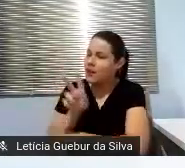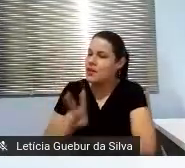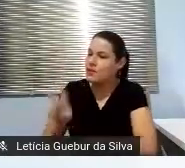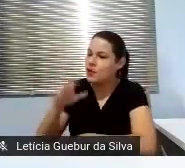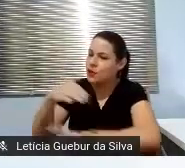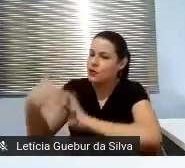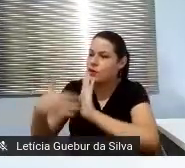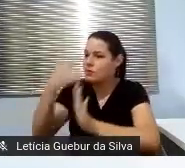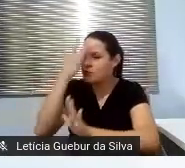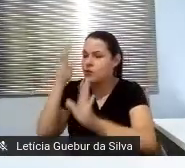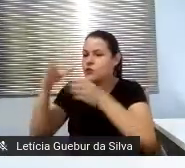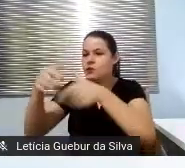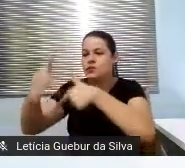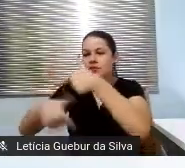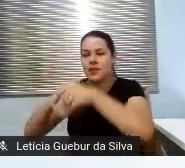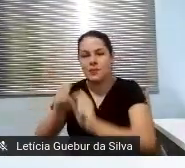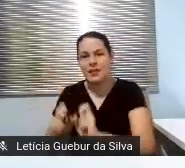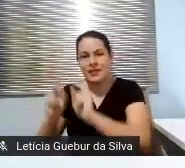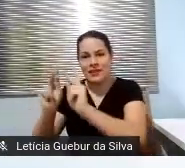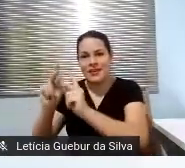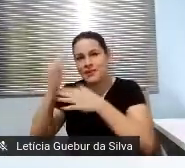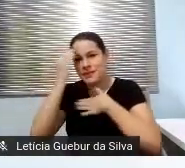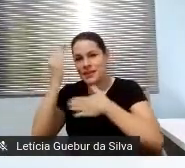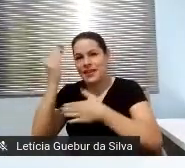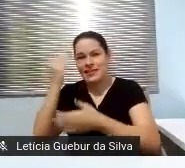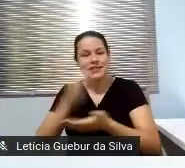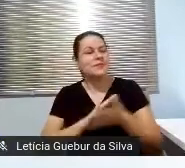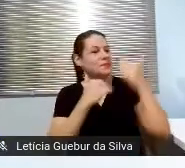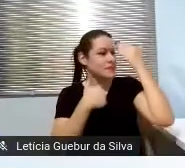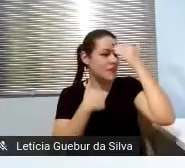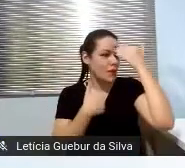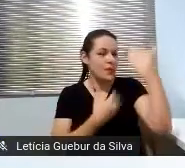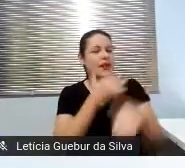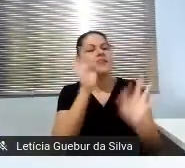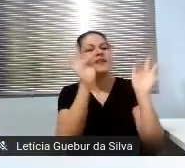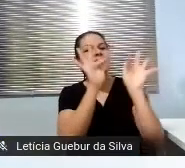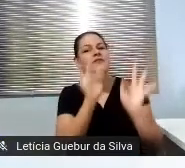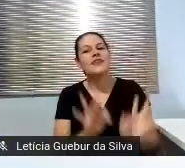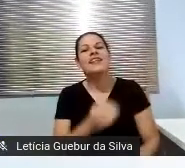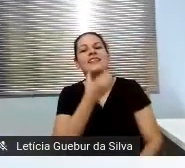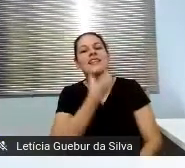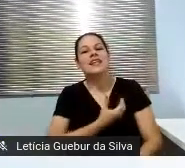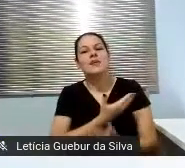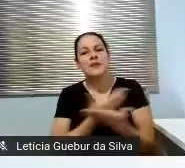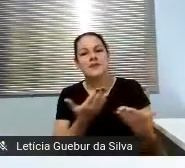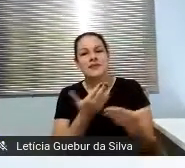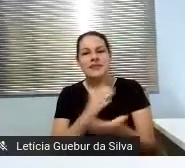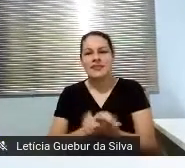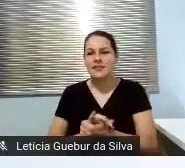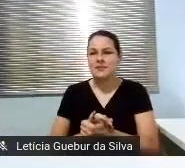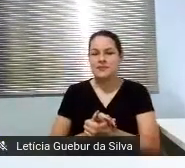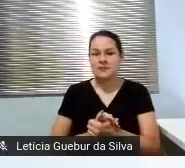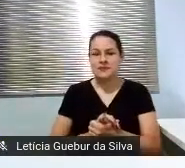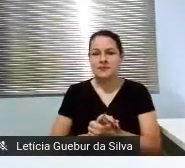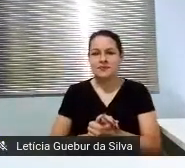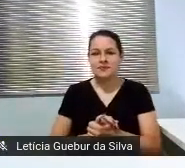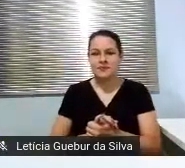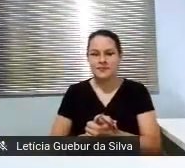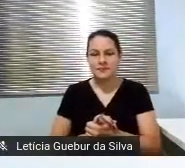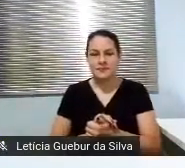toda a equipe faz. Tá? Obrigada. Obrigado. Feliz Natal para vocês também. Amém. Tchau, tchau. Obrigada. Tchau.